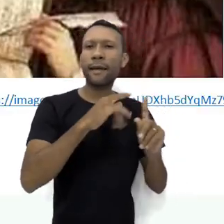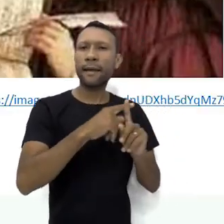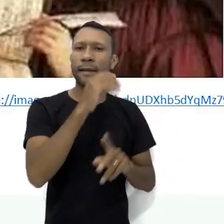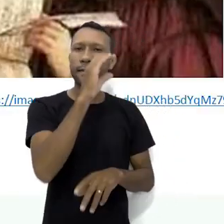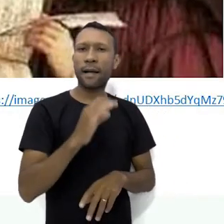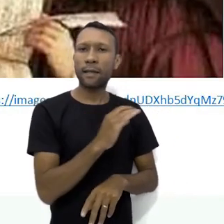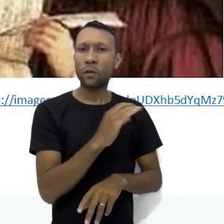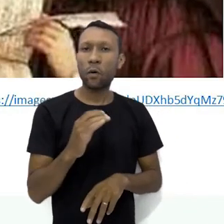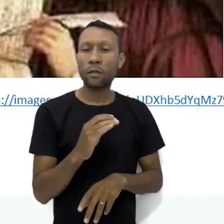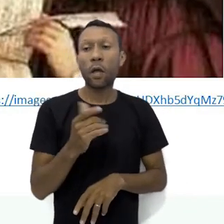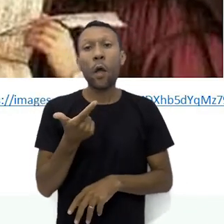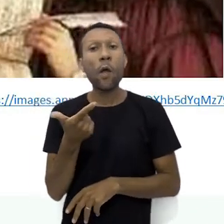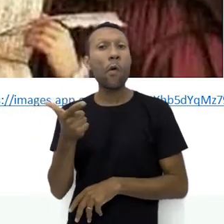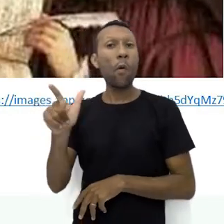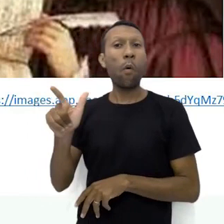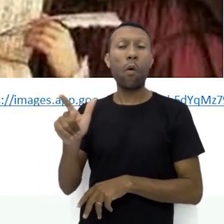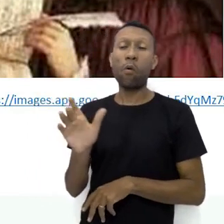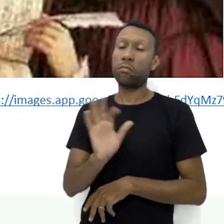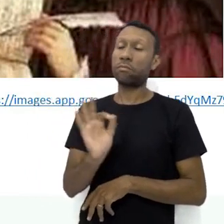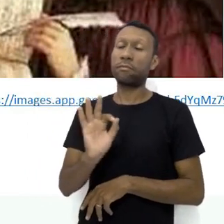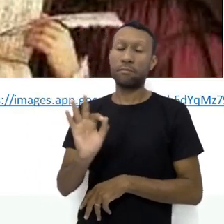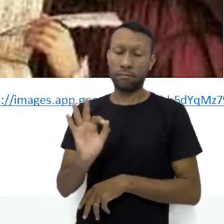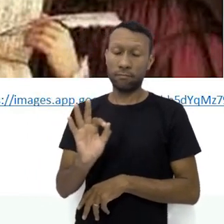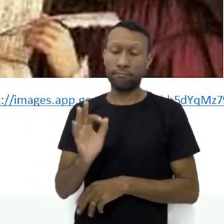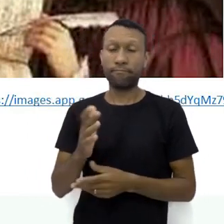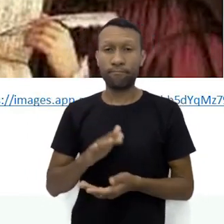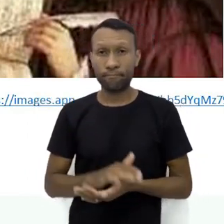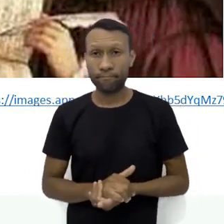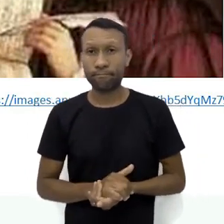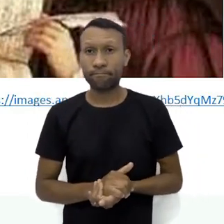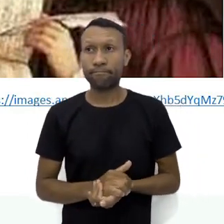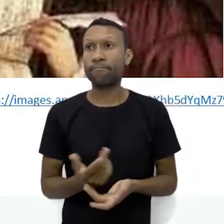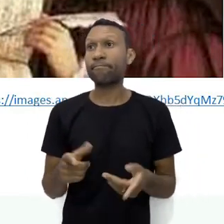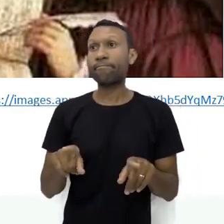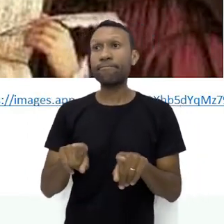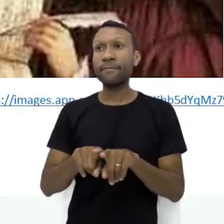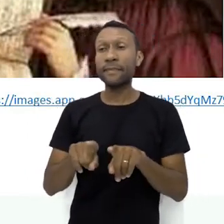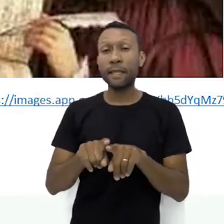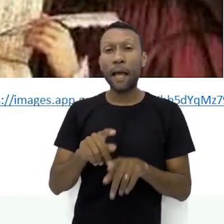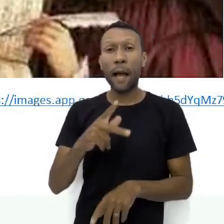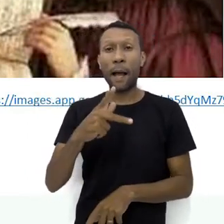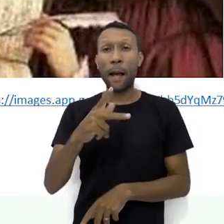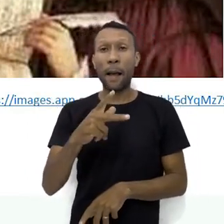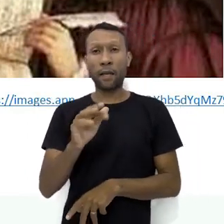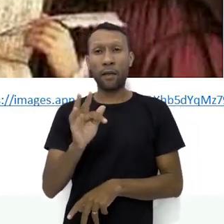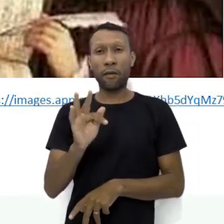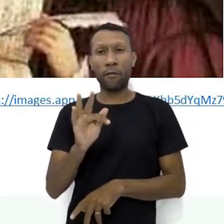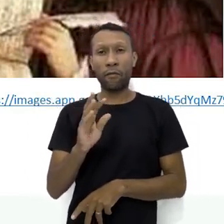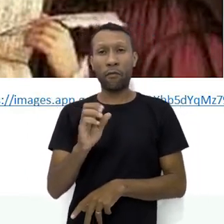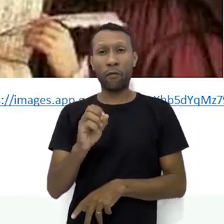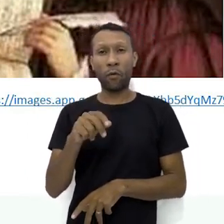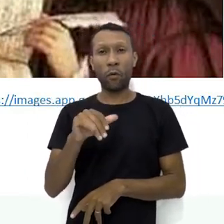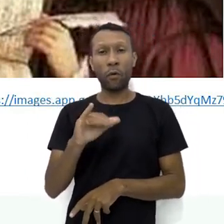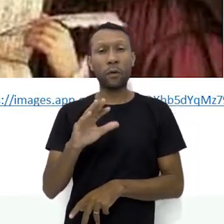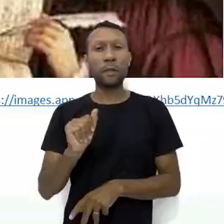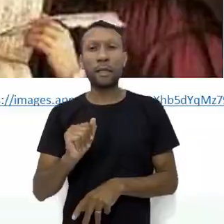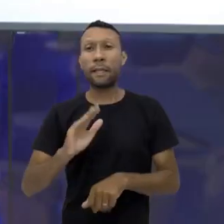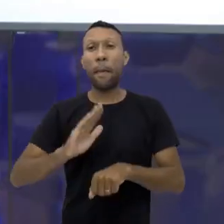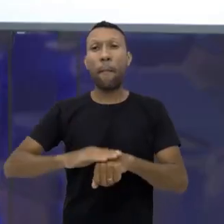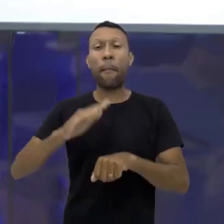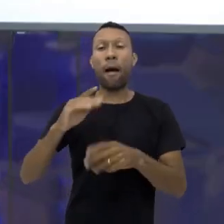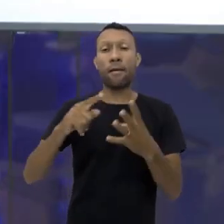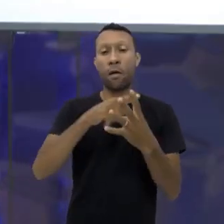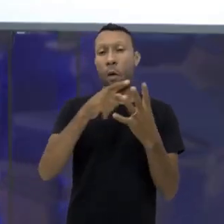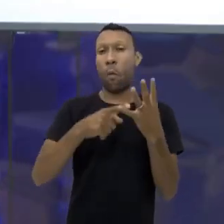da música nesse período foi a polifonia, que compreende a combinação simultânea de 4 ou mais